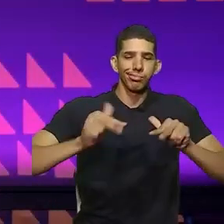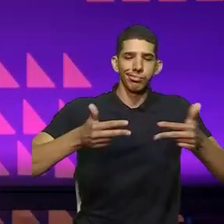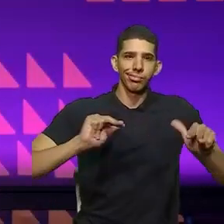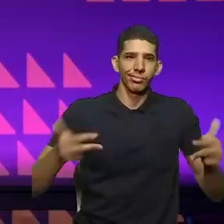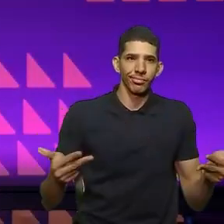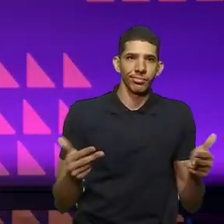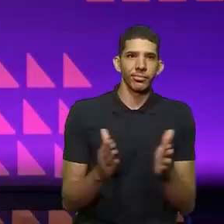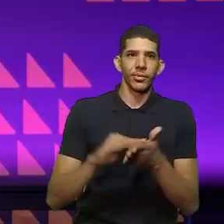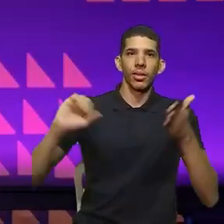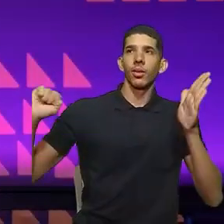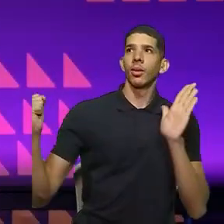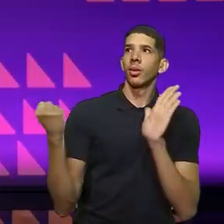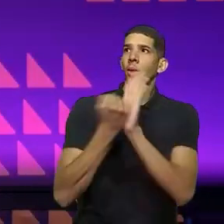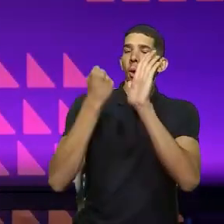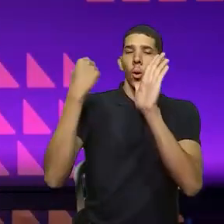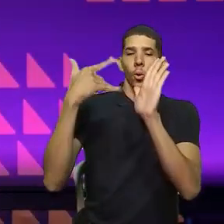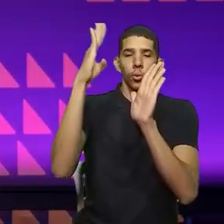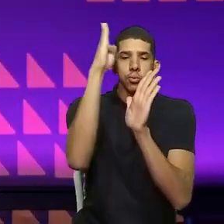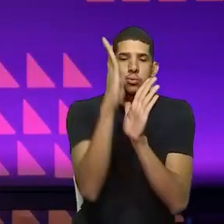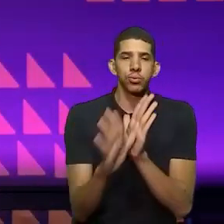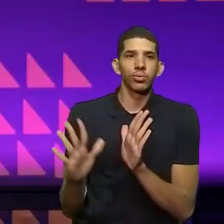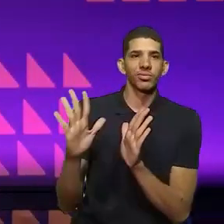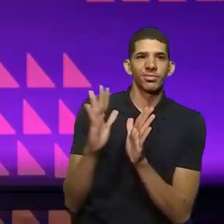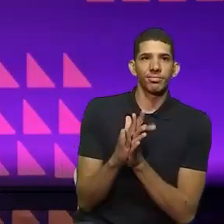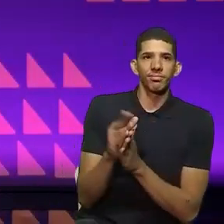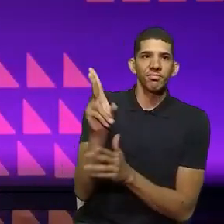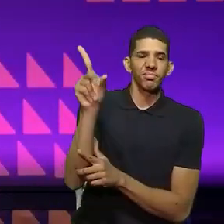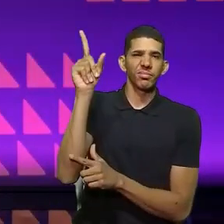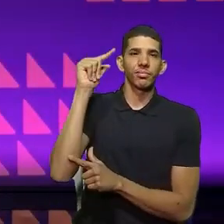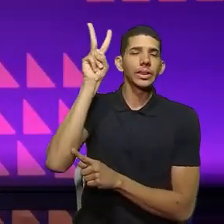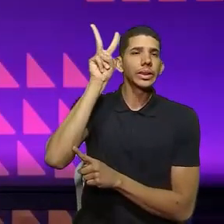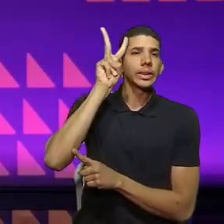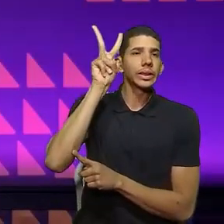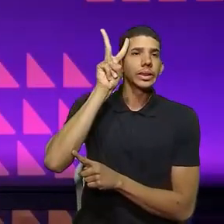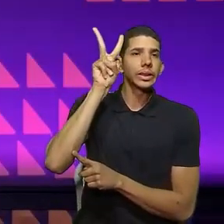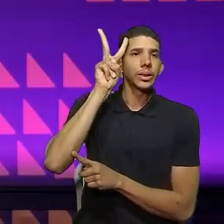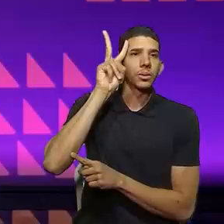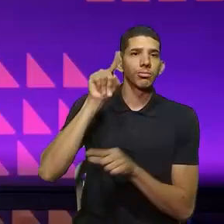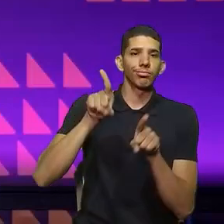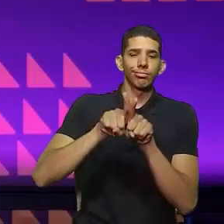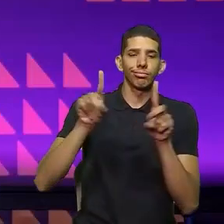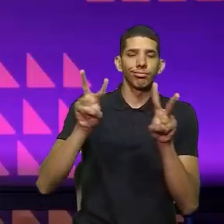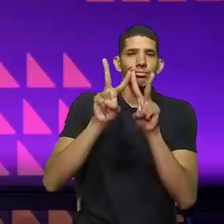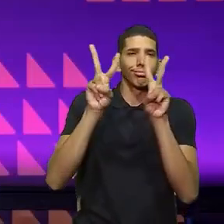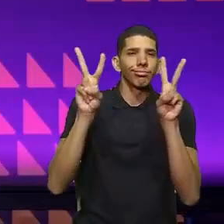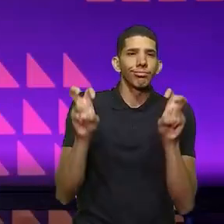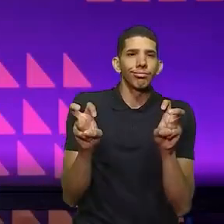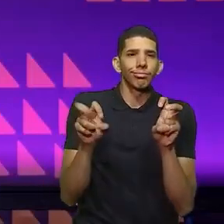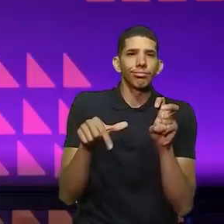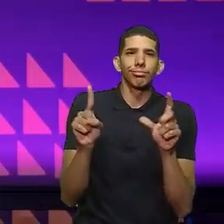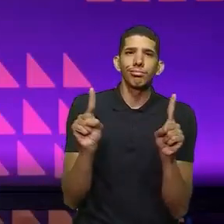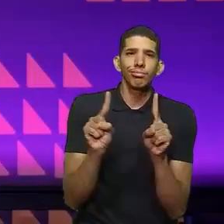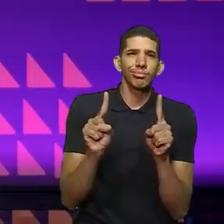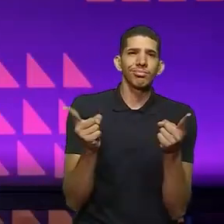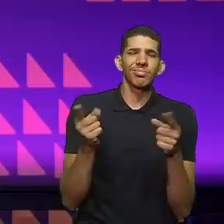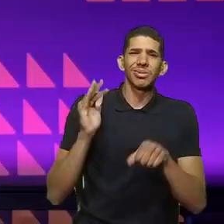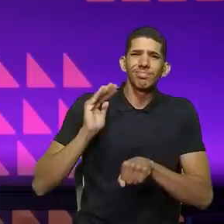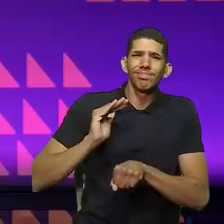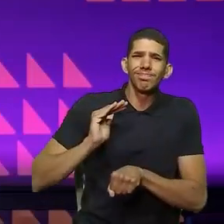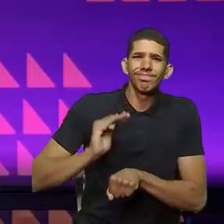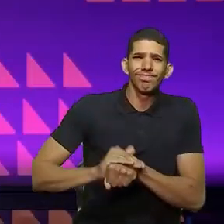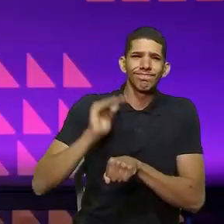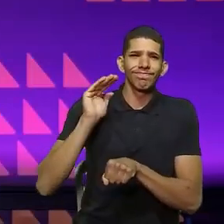Mas tanto Becos quanto Memórias do Meu Quilombo não são só isso. São mais. É reza,